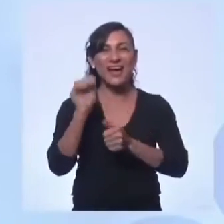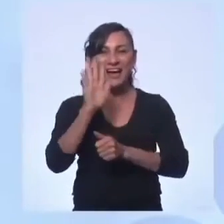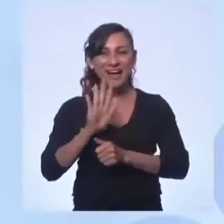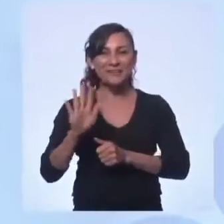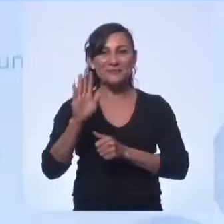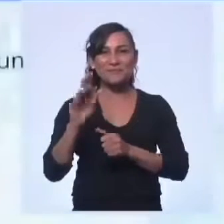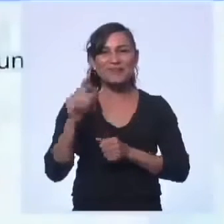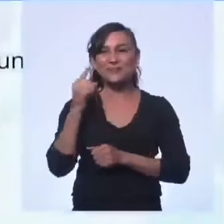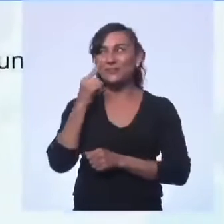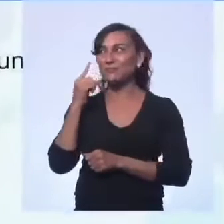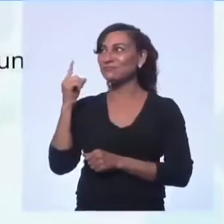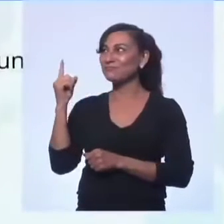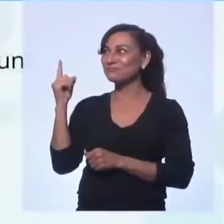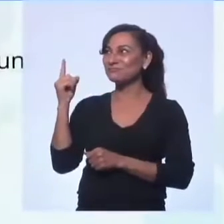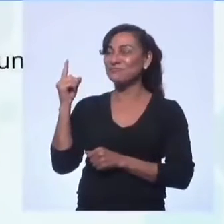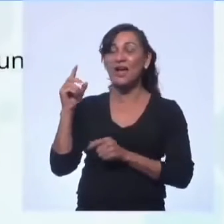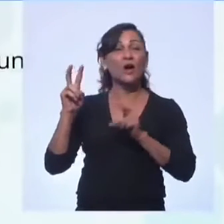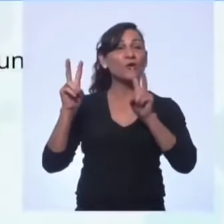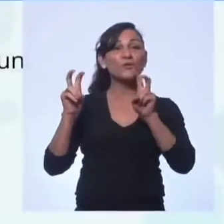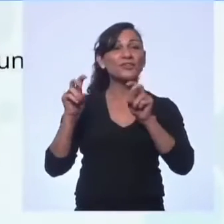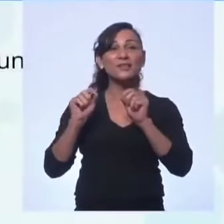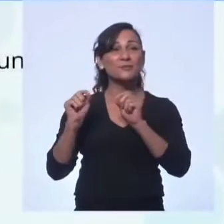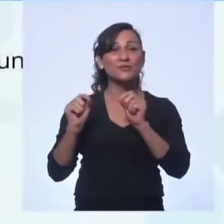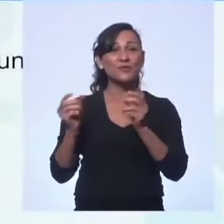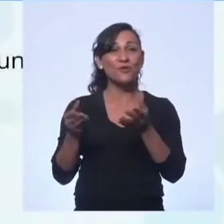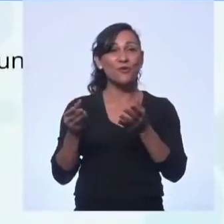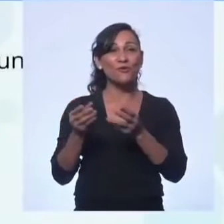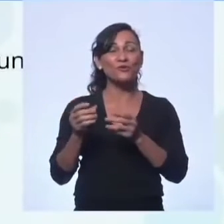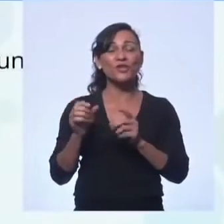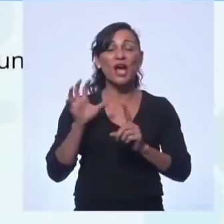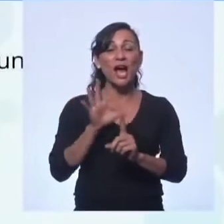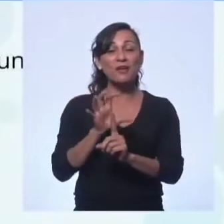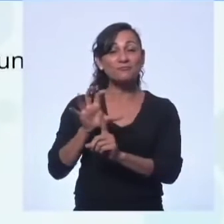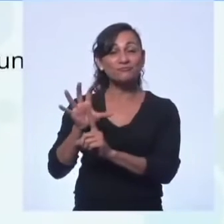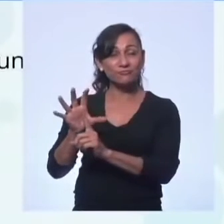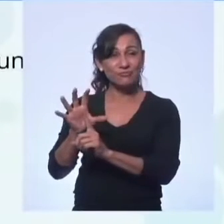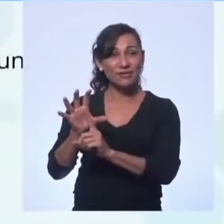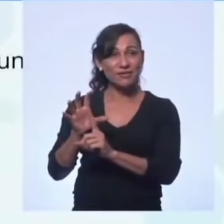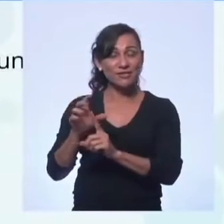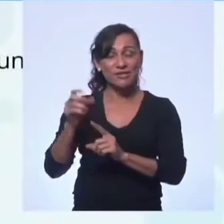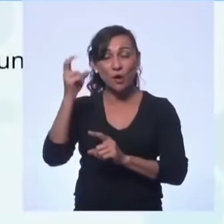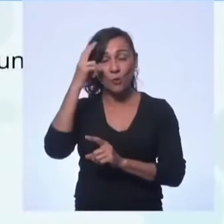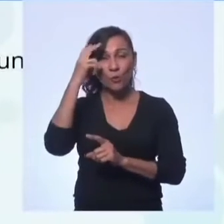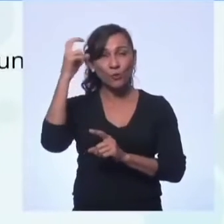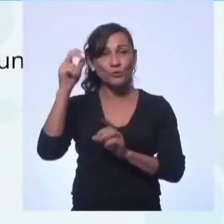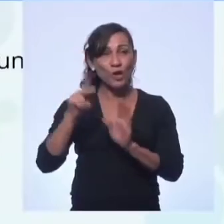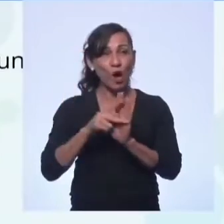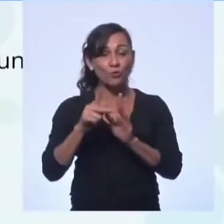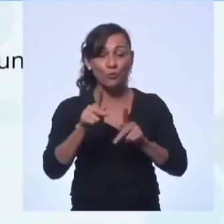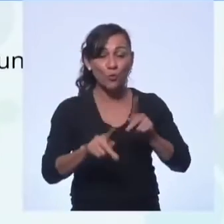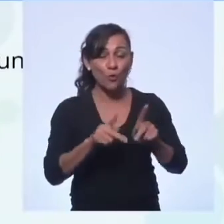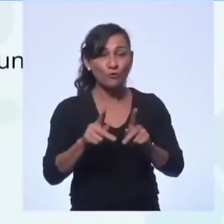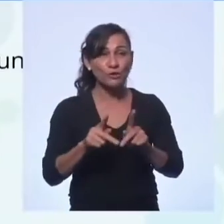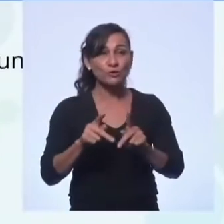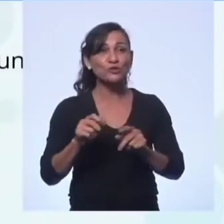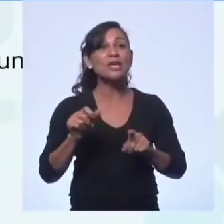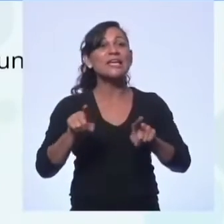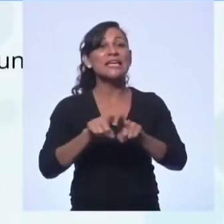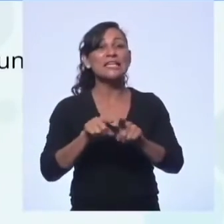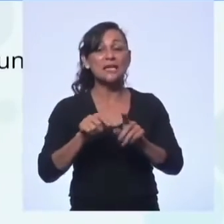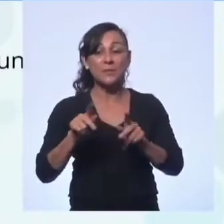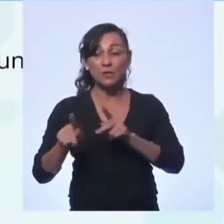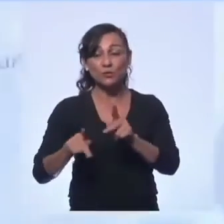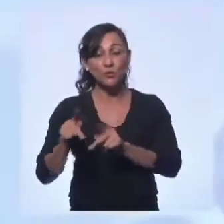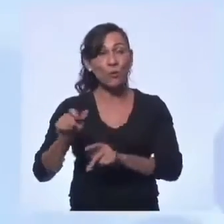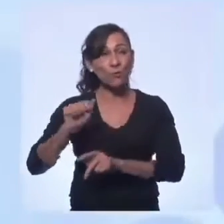de hoje. Então, as influências culturais dos indígenas e africanos no Brasil,